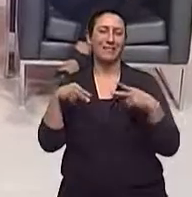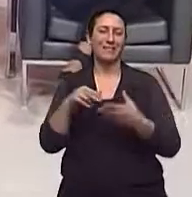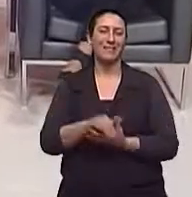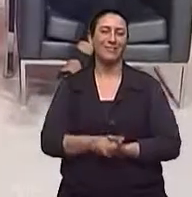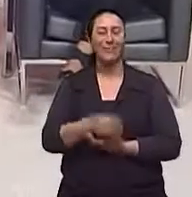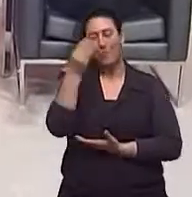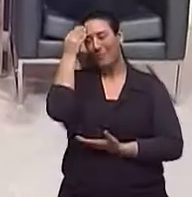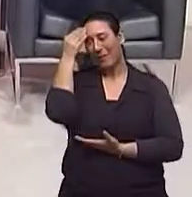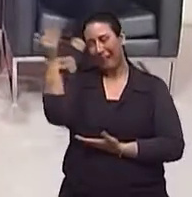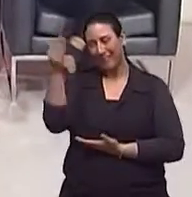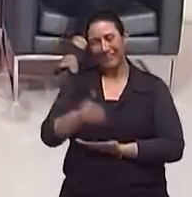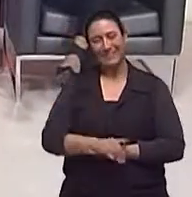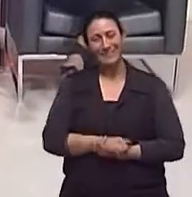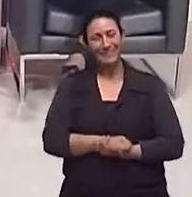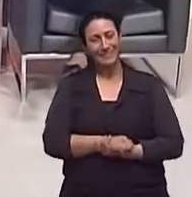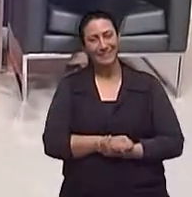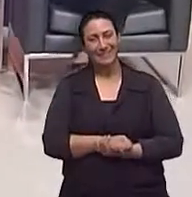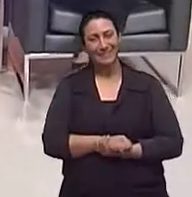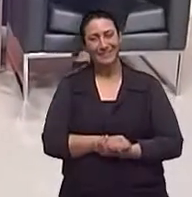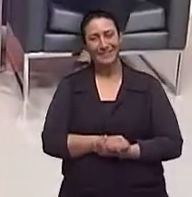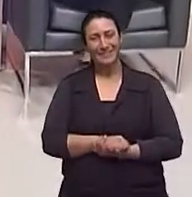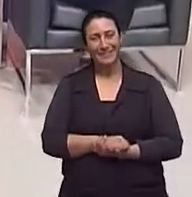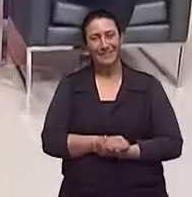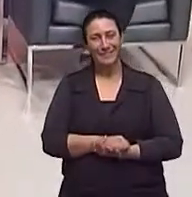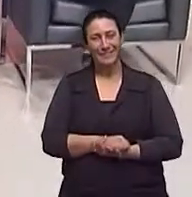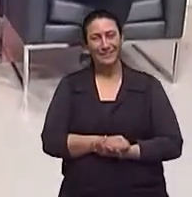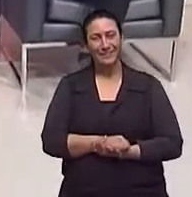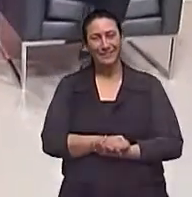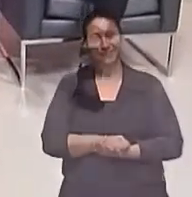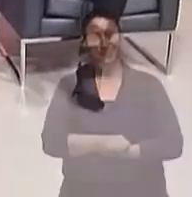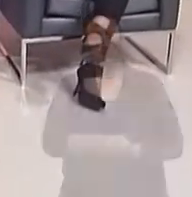né Obrigada querida hum